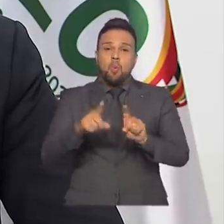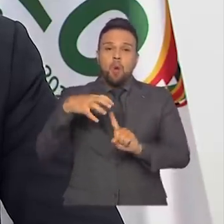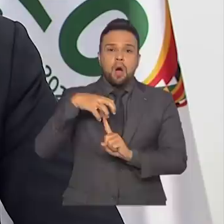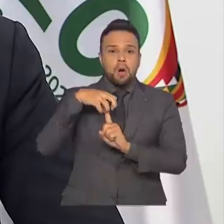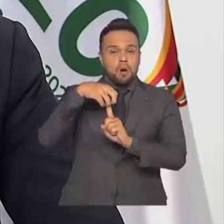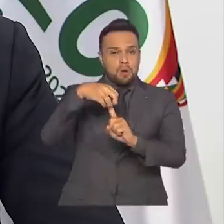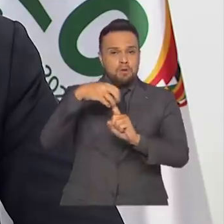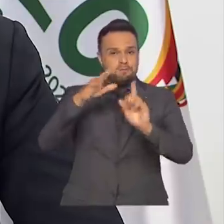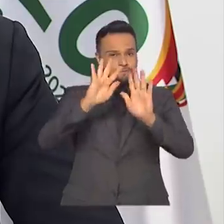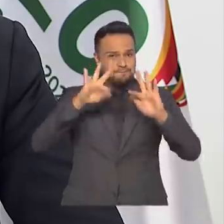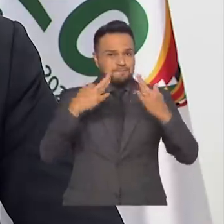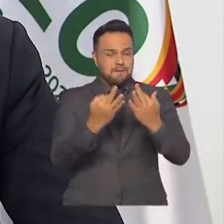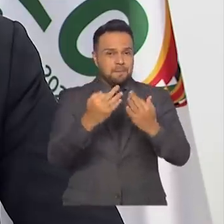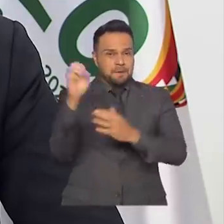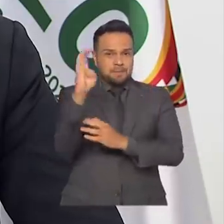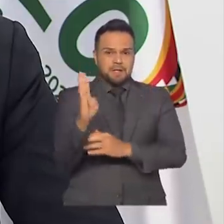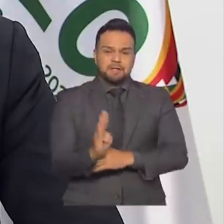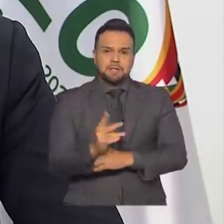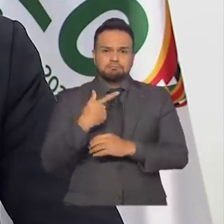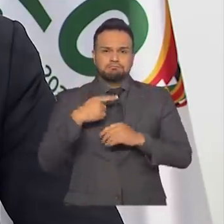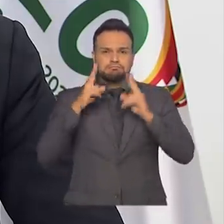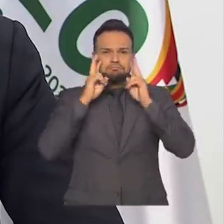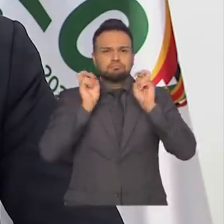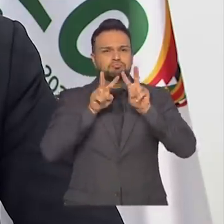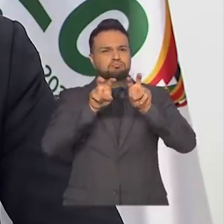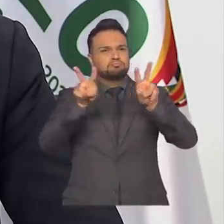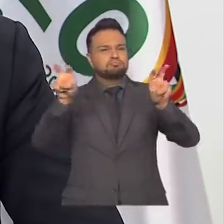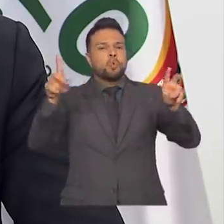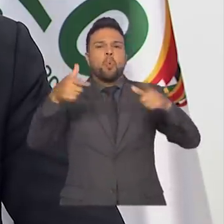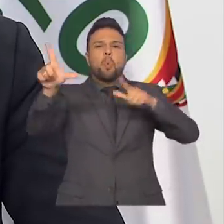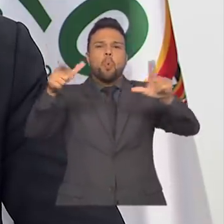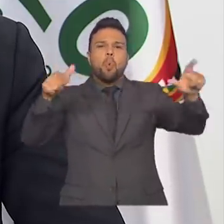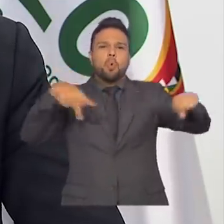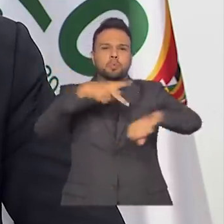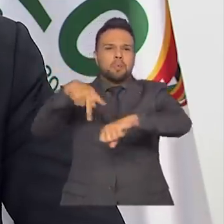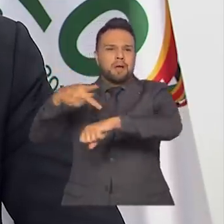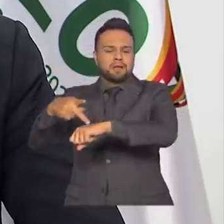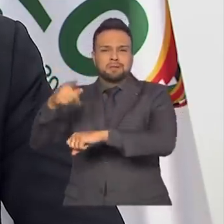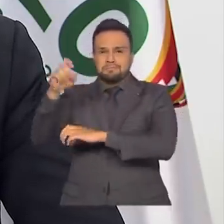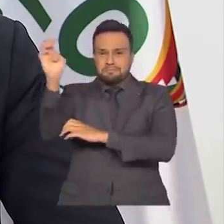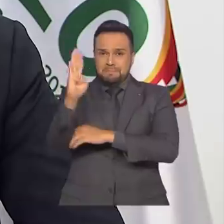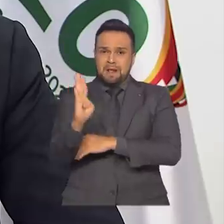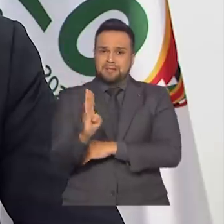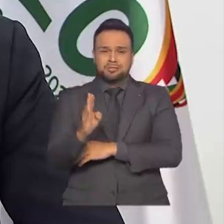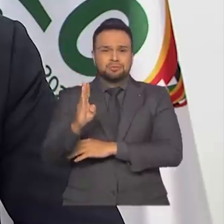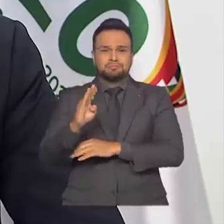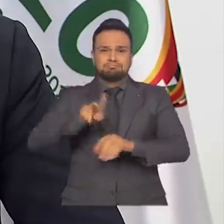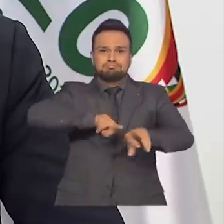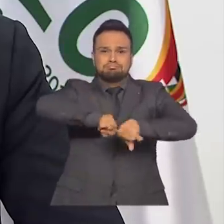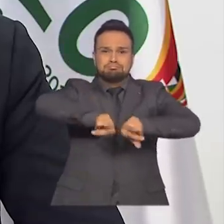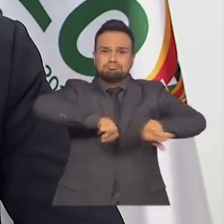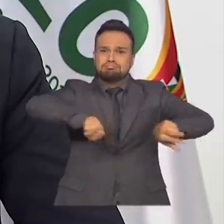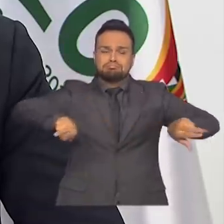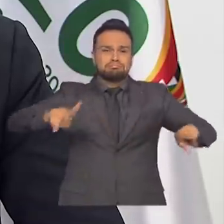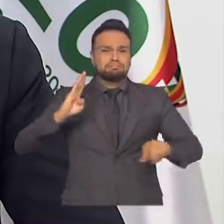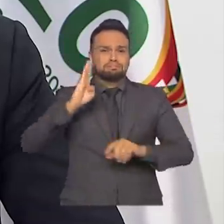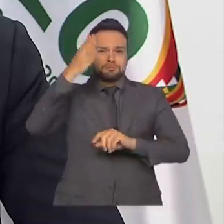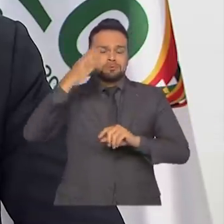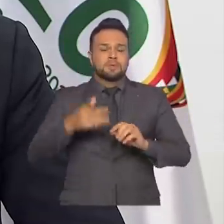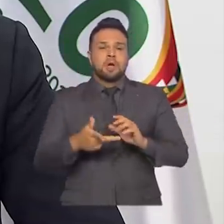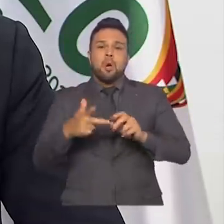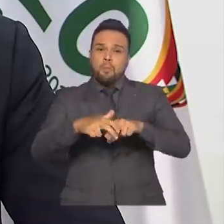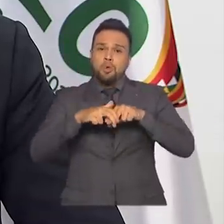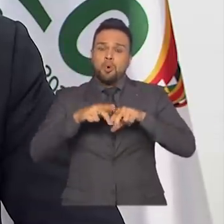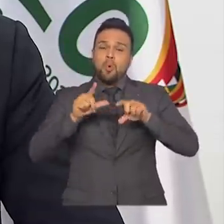podemos contemplar uma diversidade maior do que países inteiros. Foi a essência desse povo que conquistou